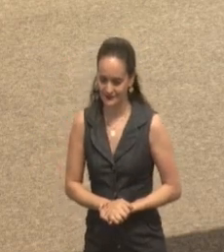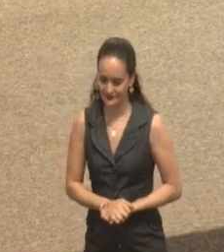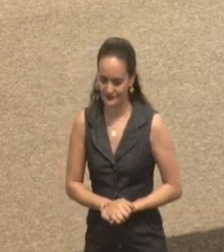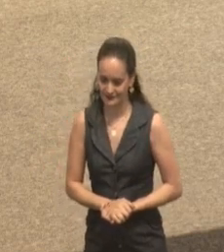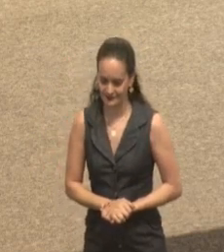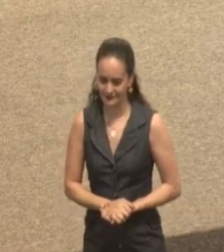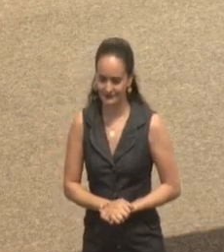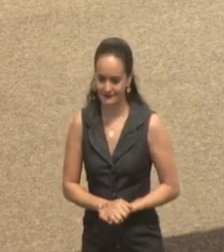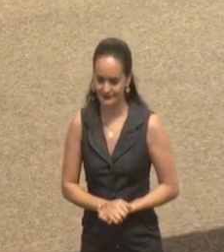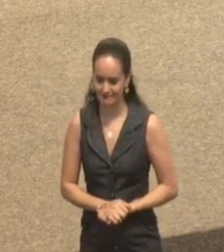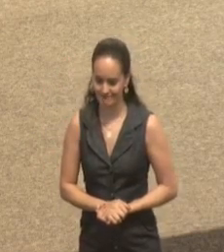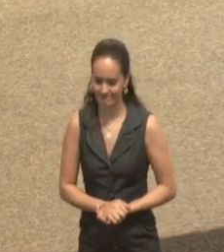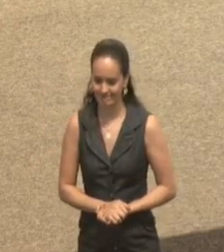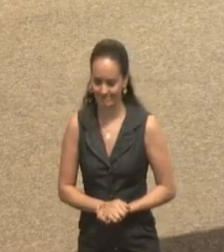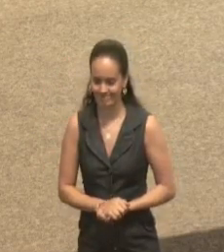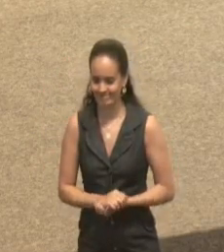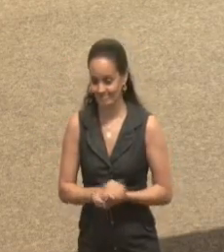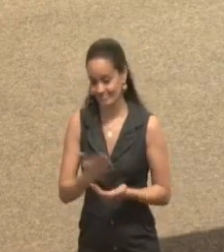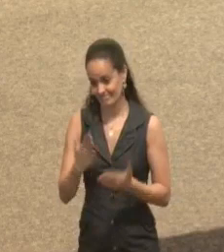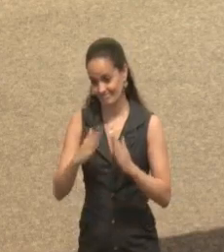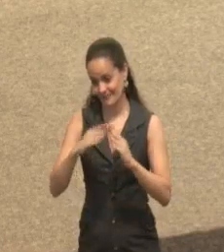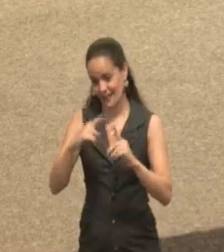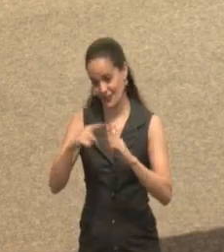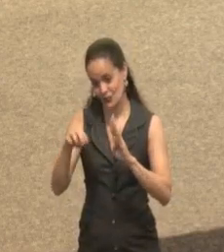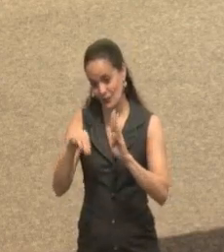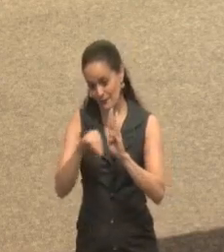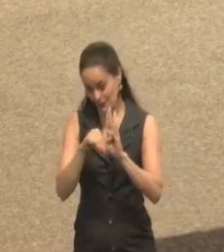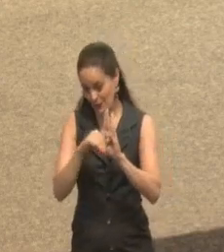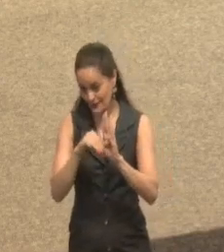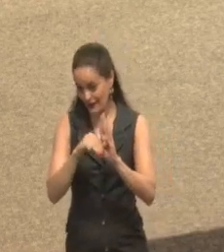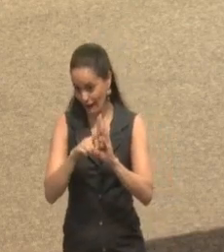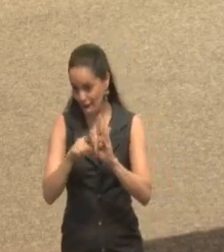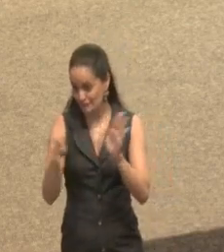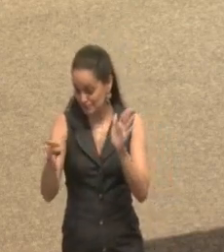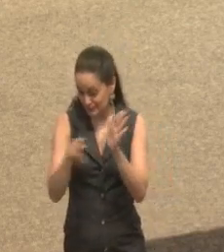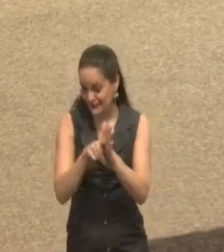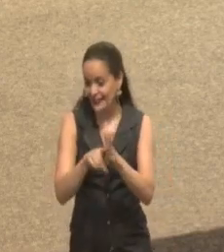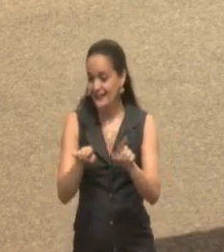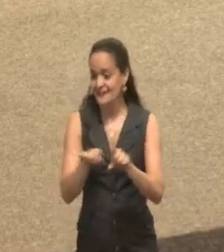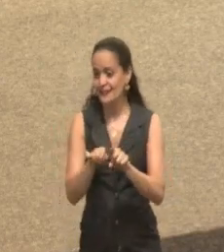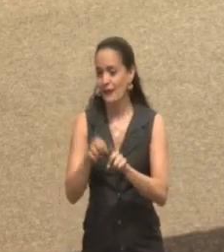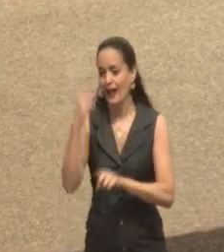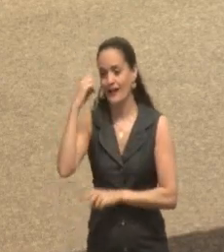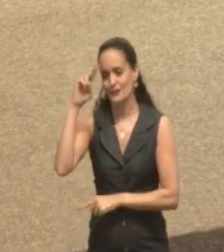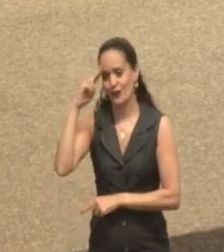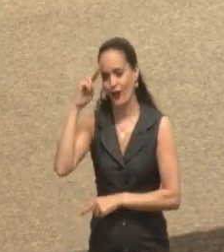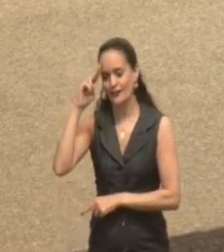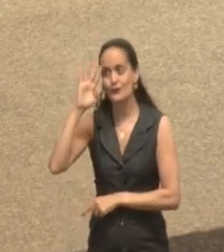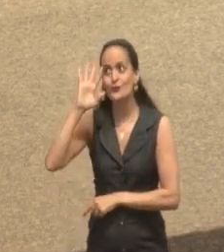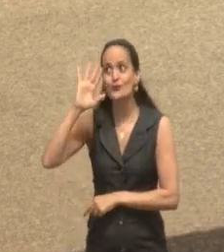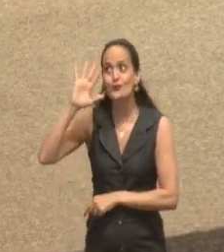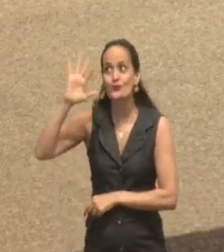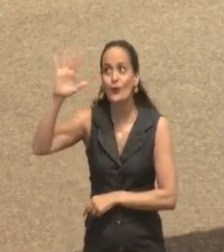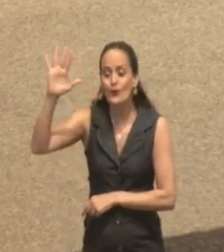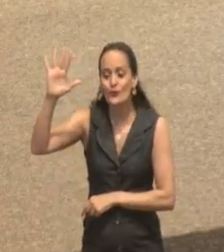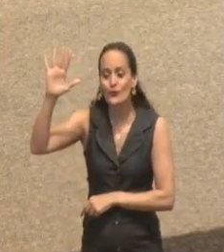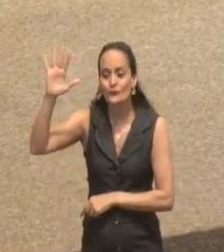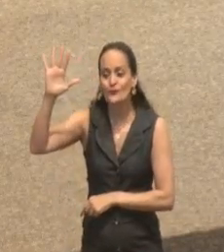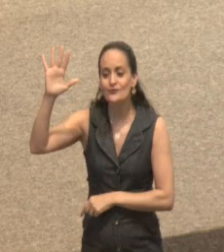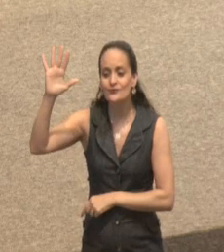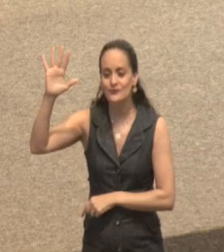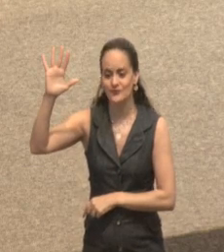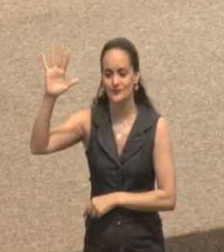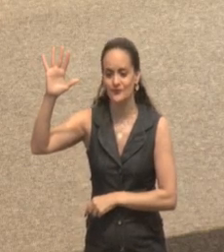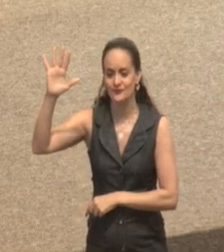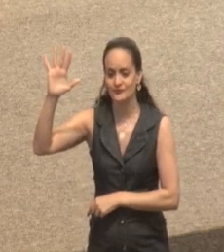A Igreja Memorial Batista de Brasília faz parte dessa história, desse sonho. Sonho